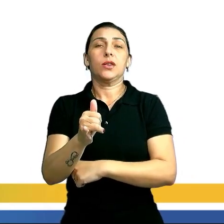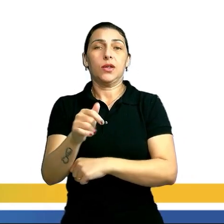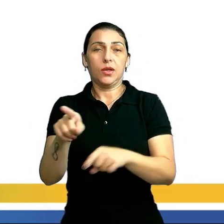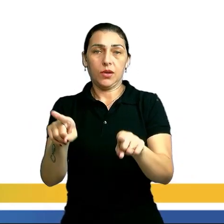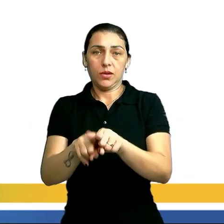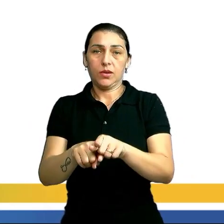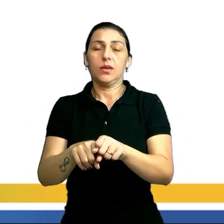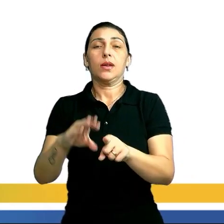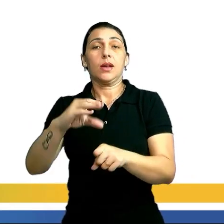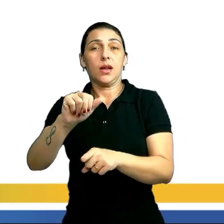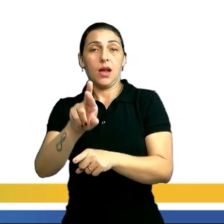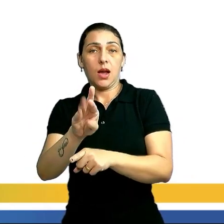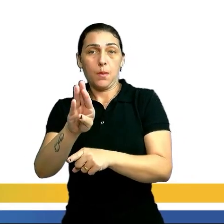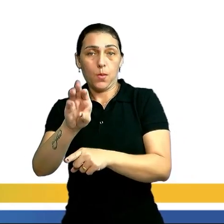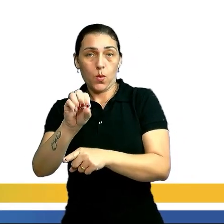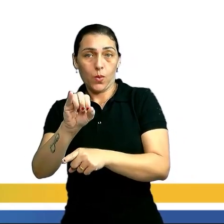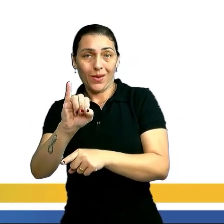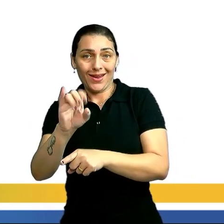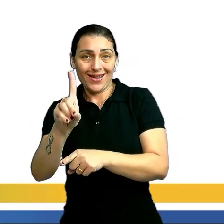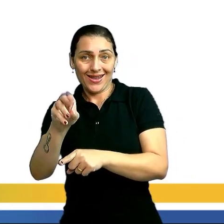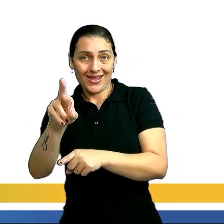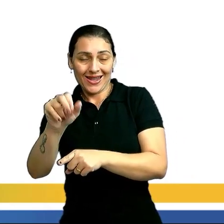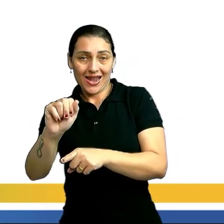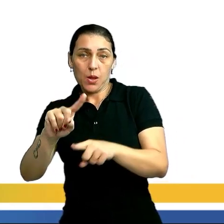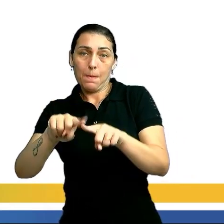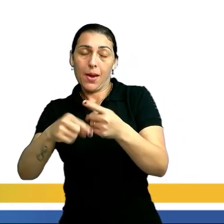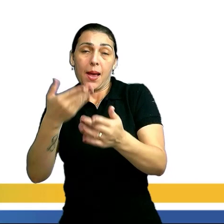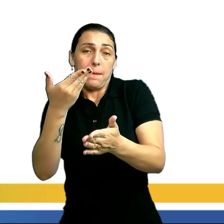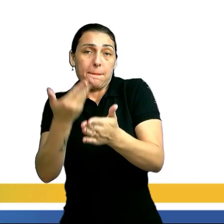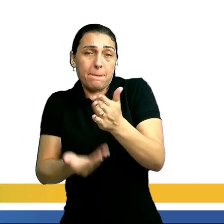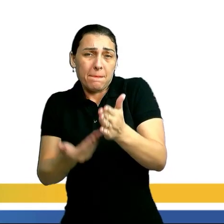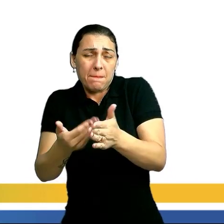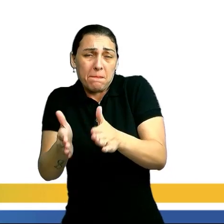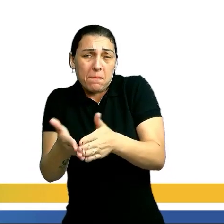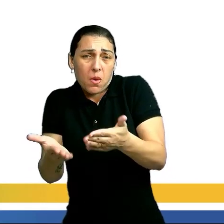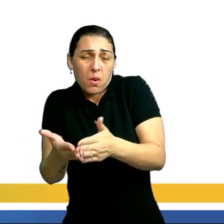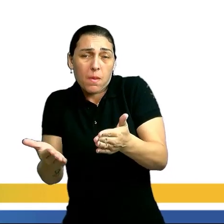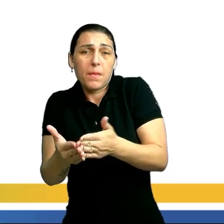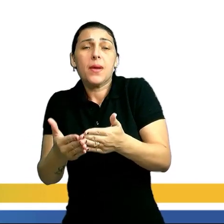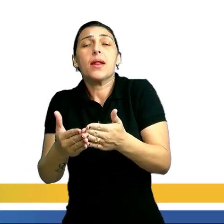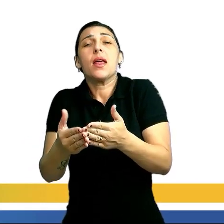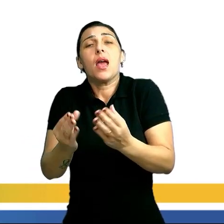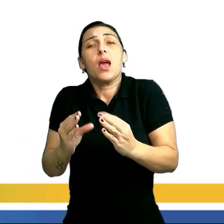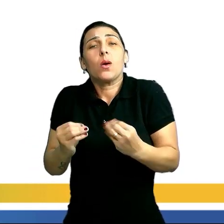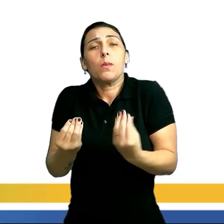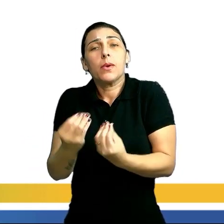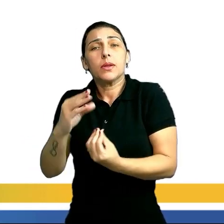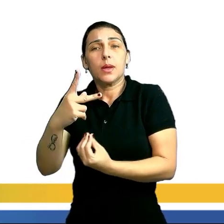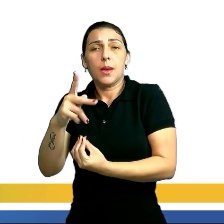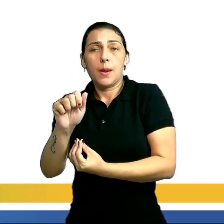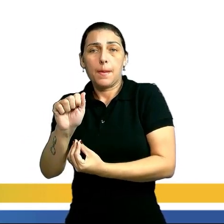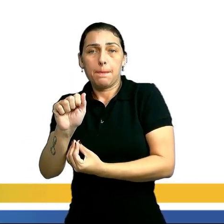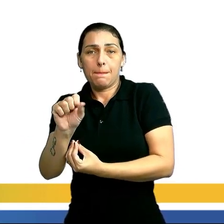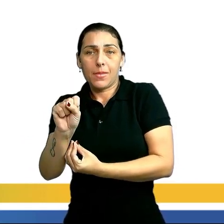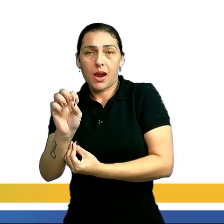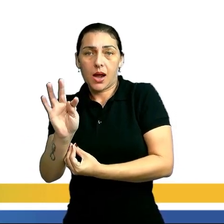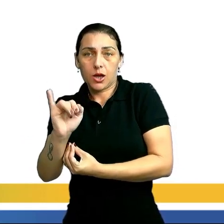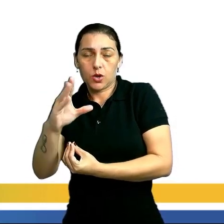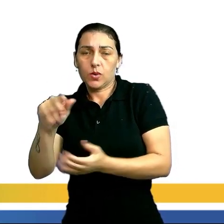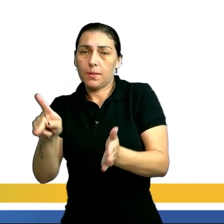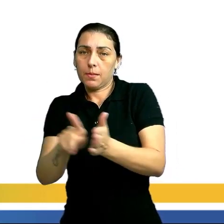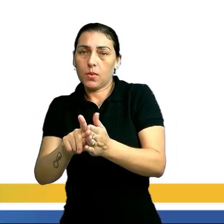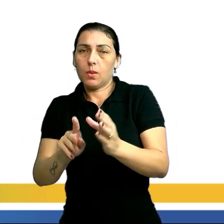para o nosso corpo, mas são pobres em componentes plásticos. Componentes plásticos são as